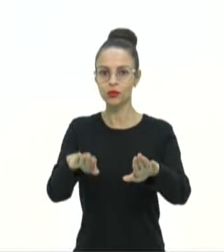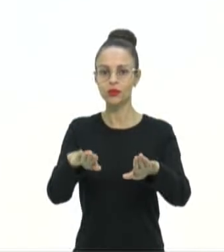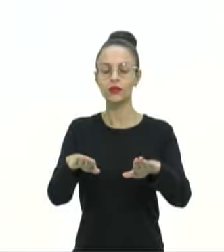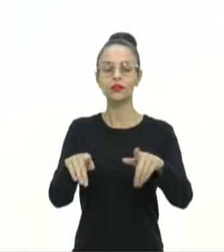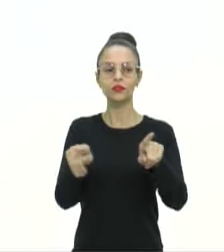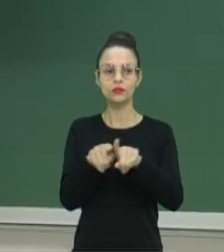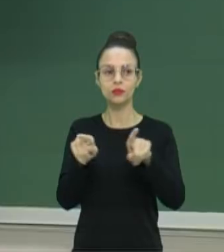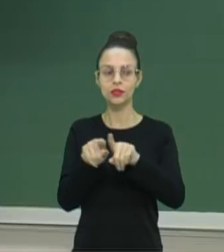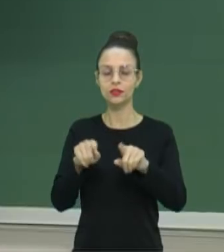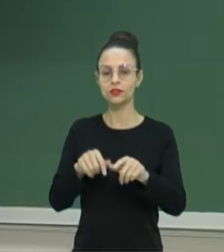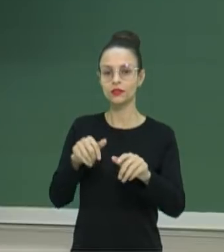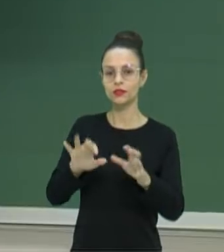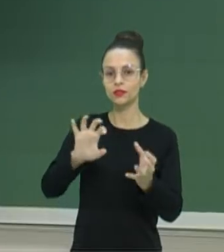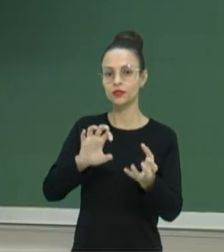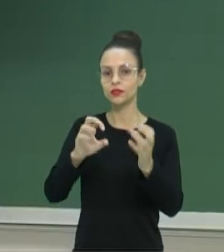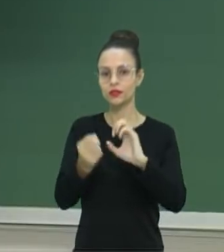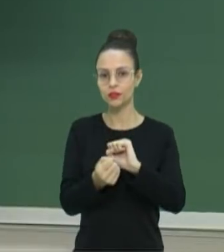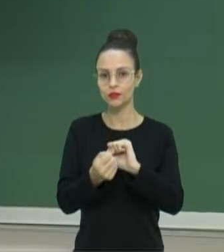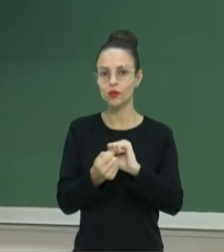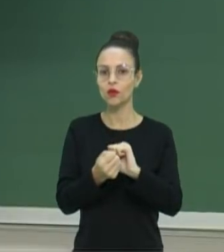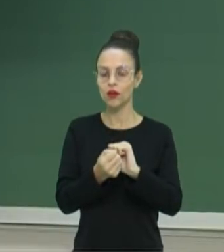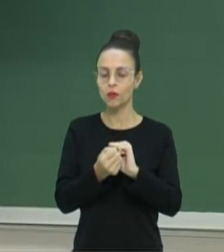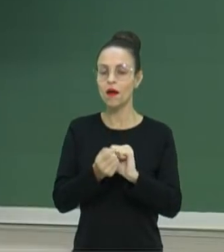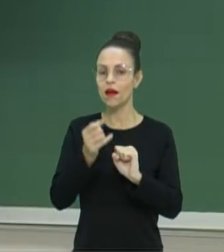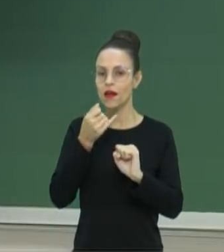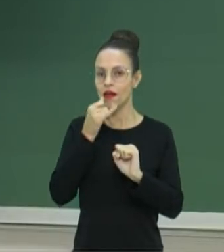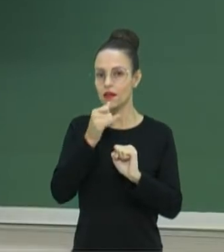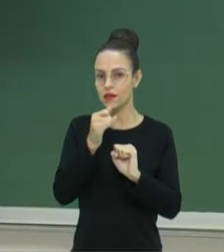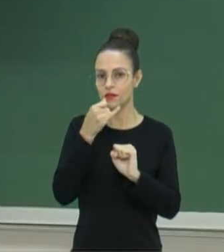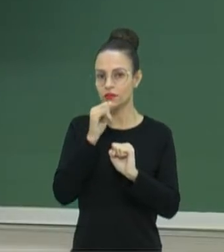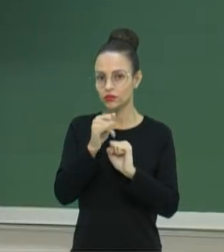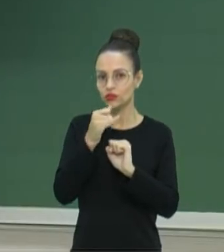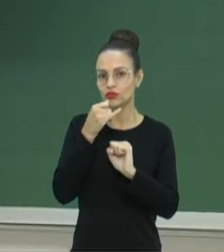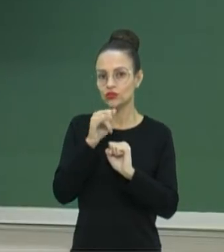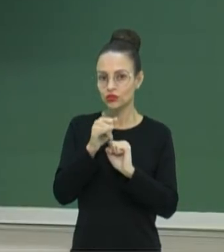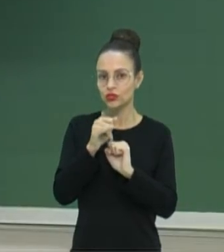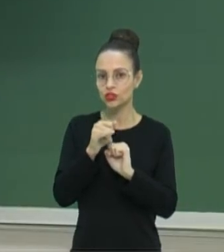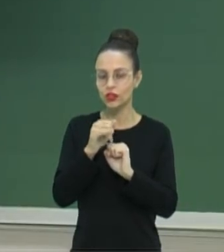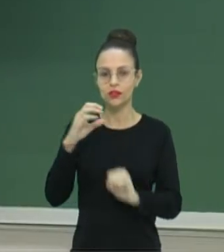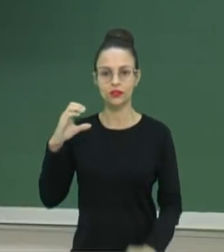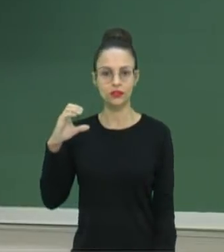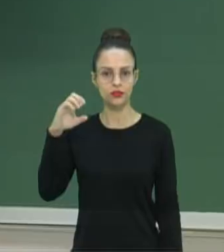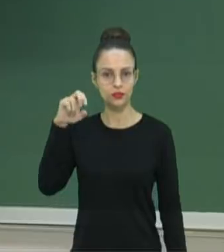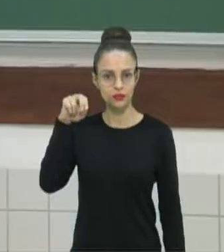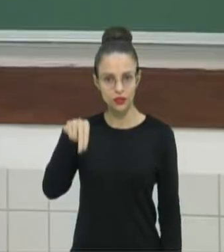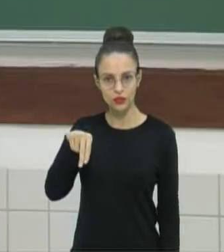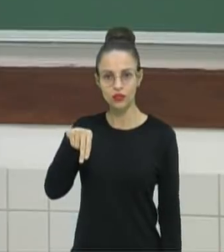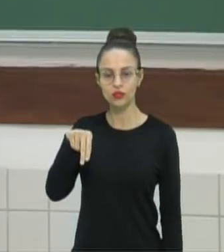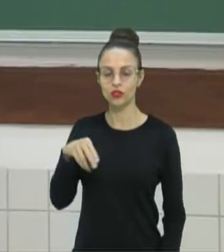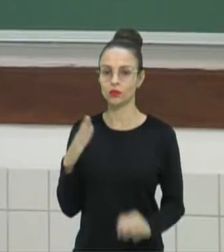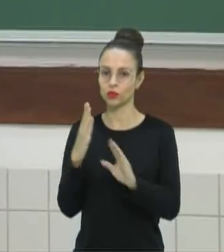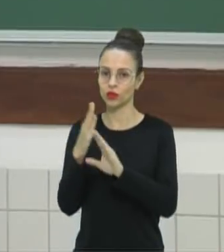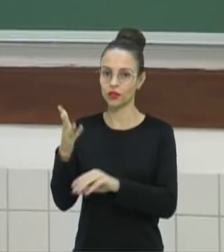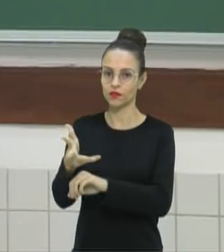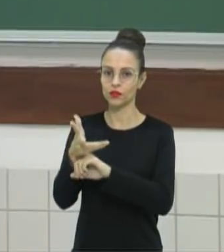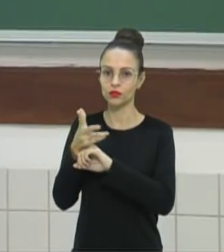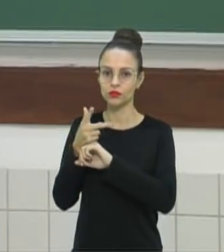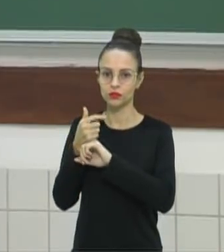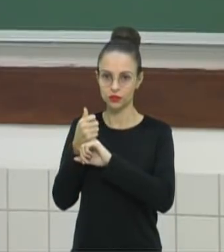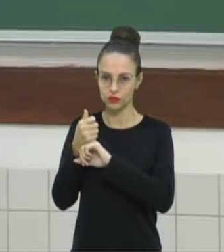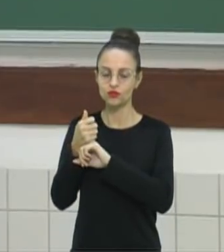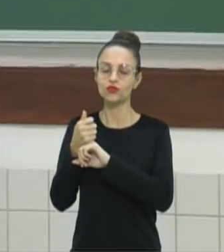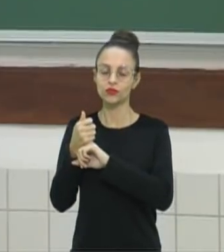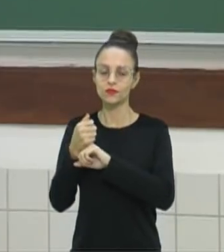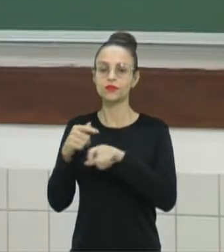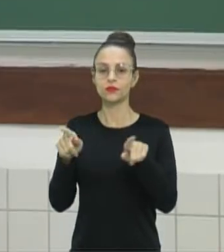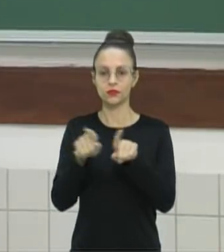ele acaba se transformando parte dessa energia em energia cinética, certo? Por causa da velocidade, adquire